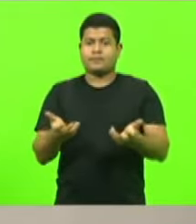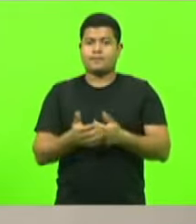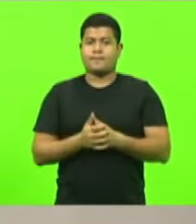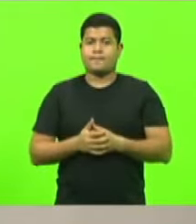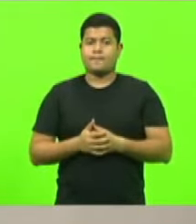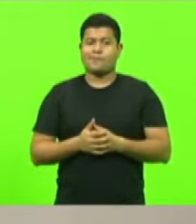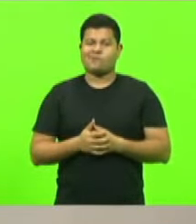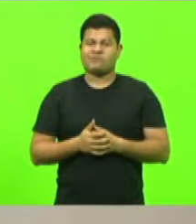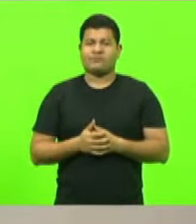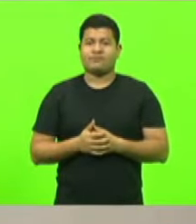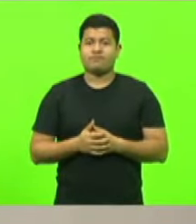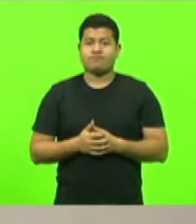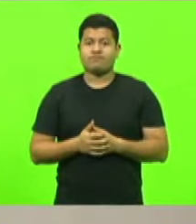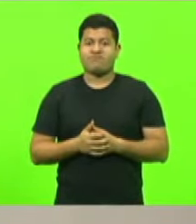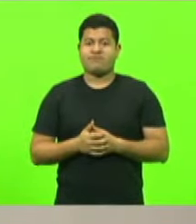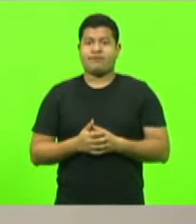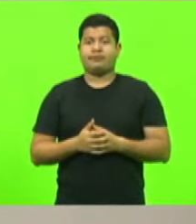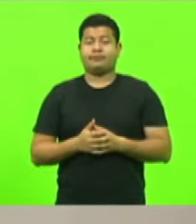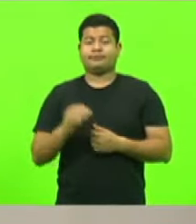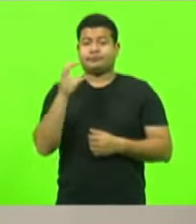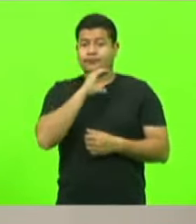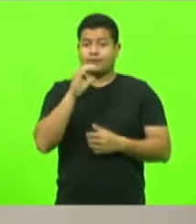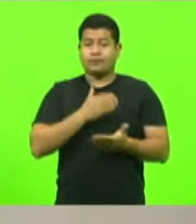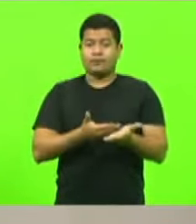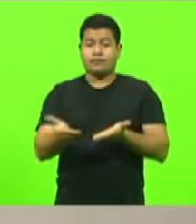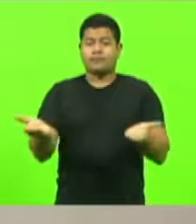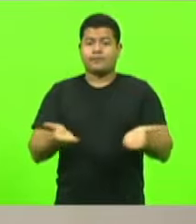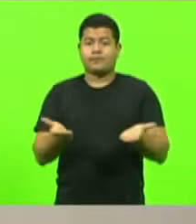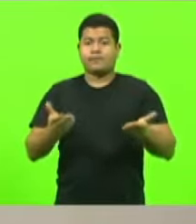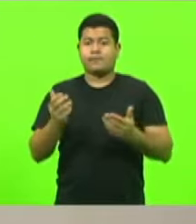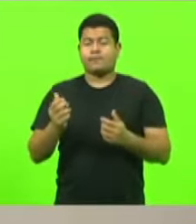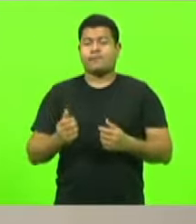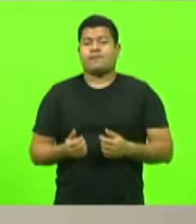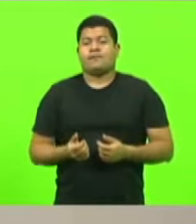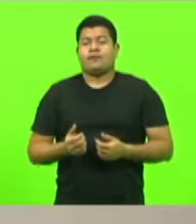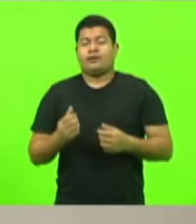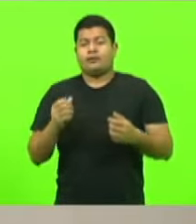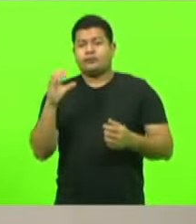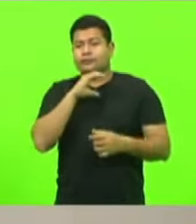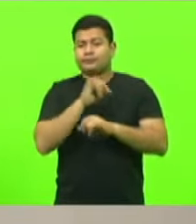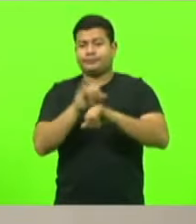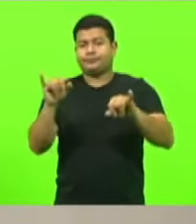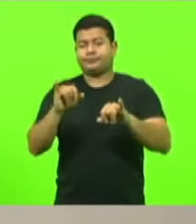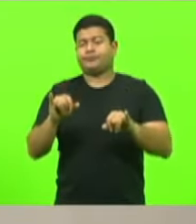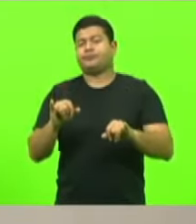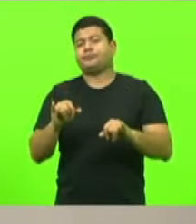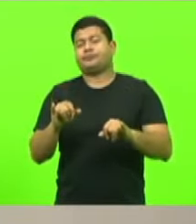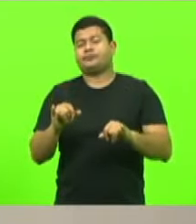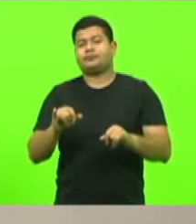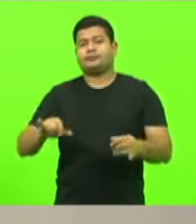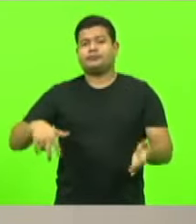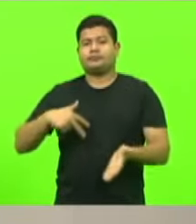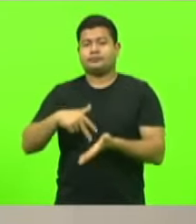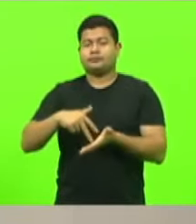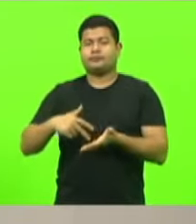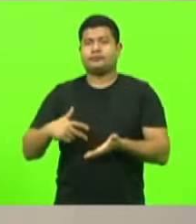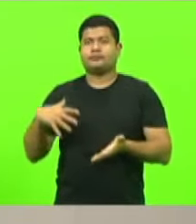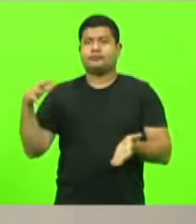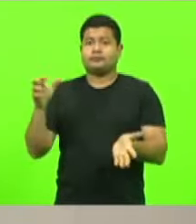expedientes. Imediatamente entraremos em breves comunicações e o primeiro deputado é o